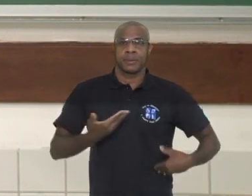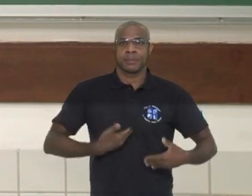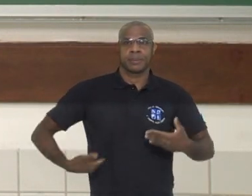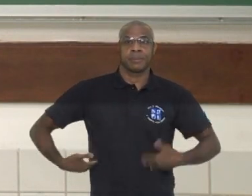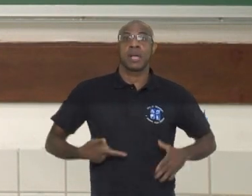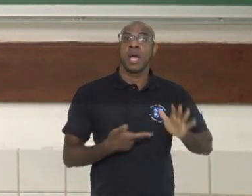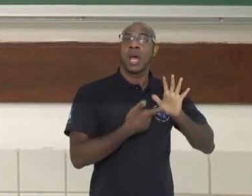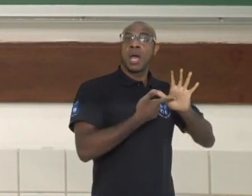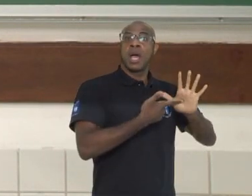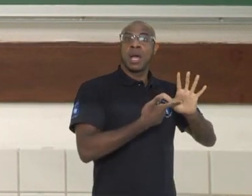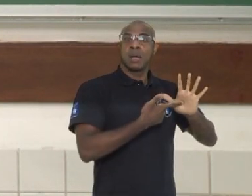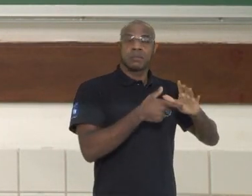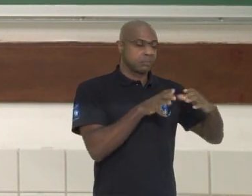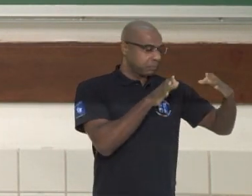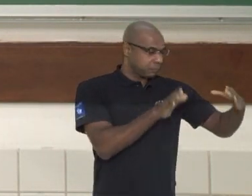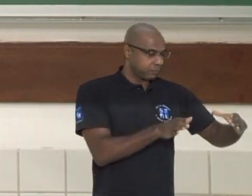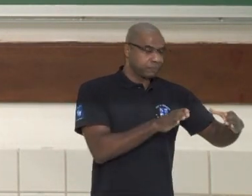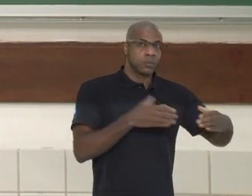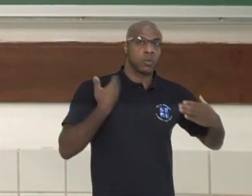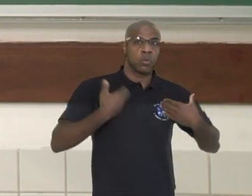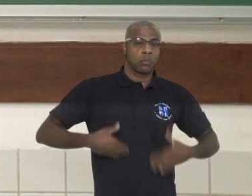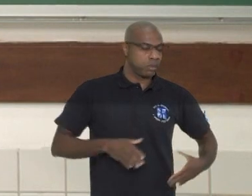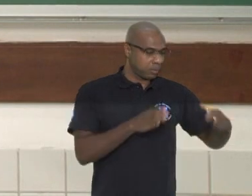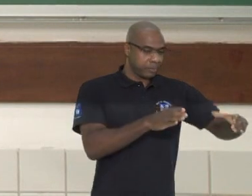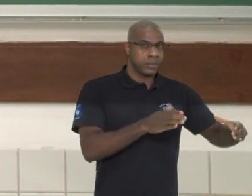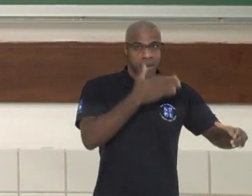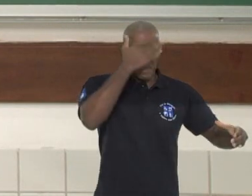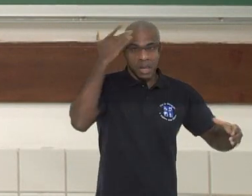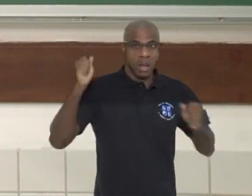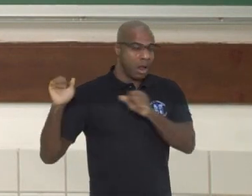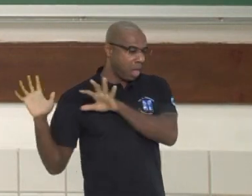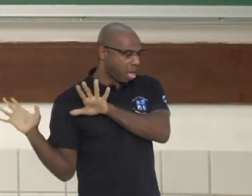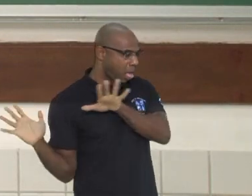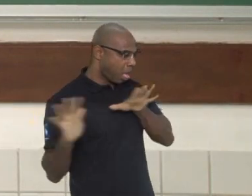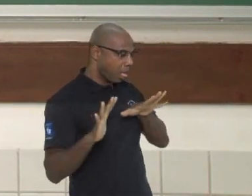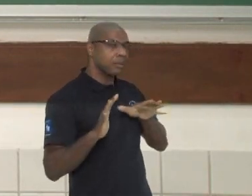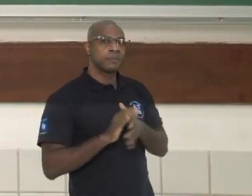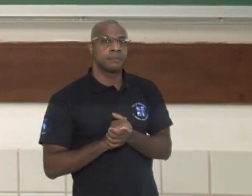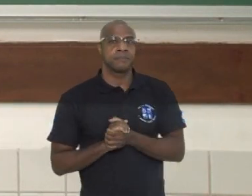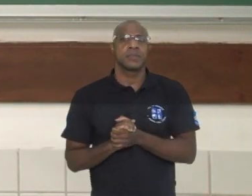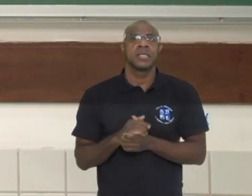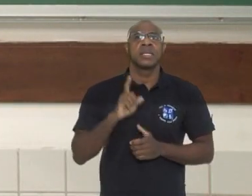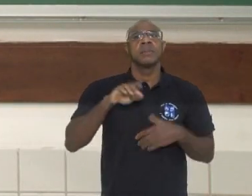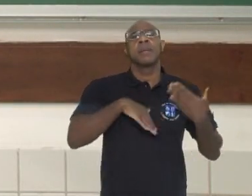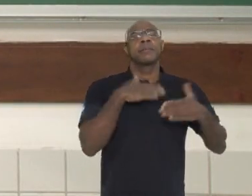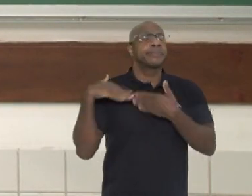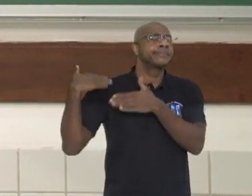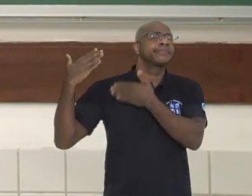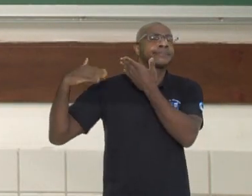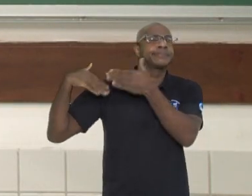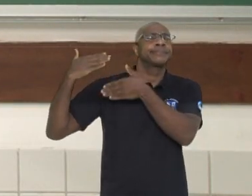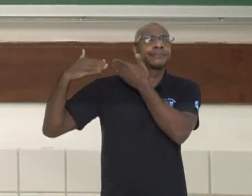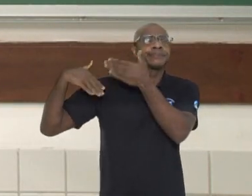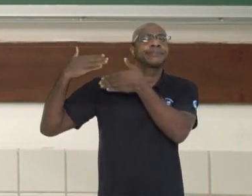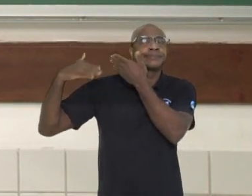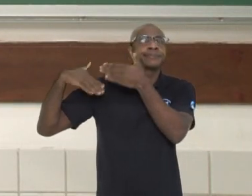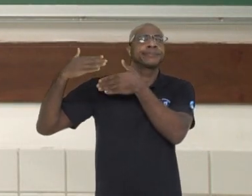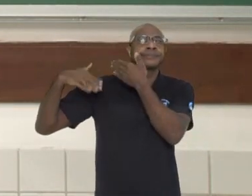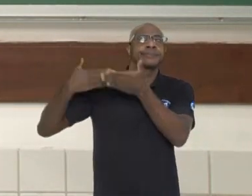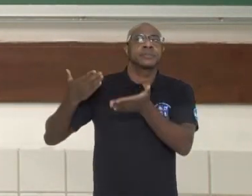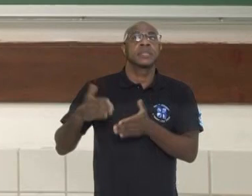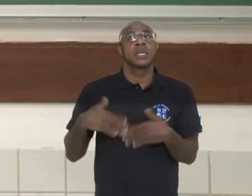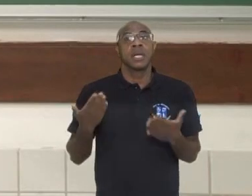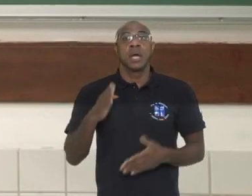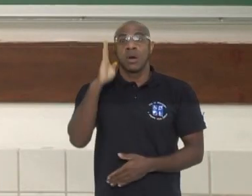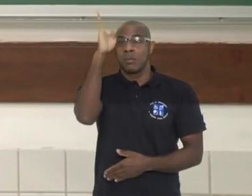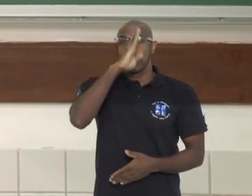expostas publicamente. Passou-se um tempo, tá? Um século, vamos dizer assim, e aí